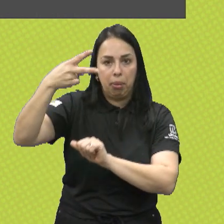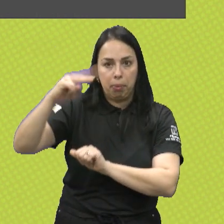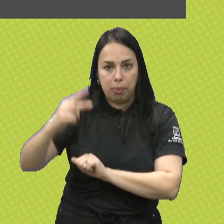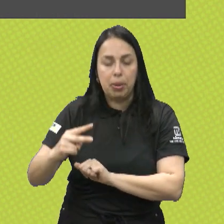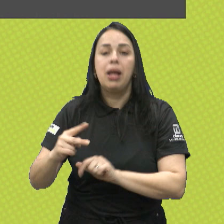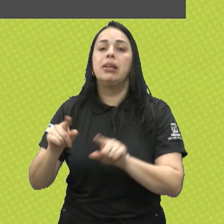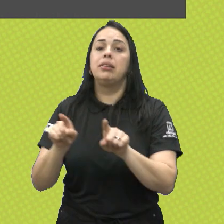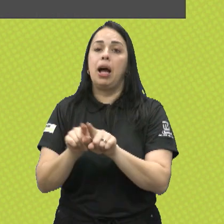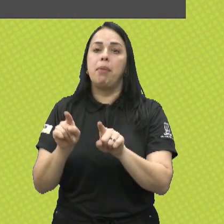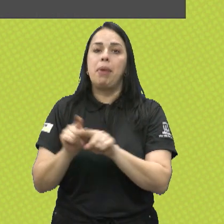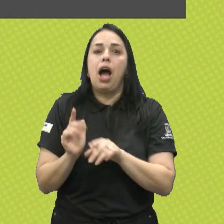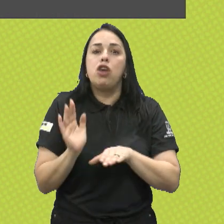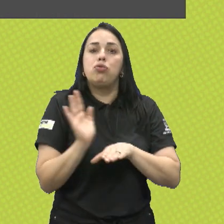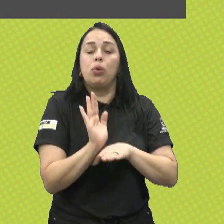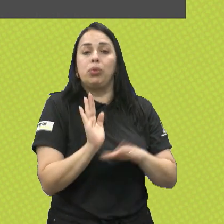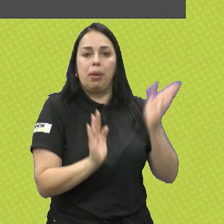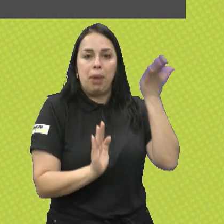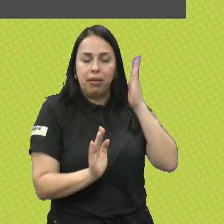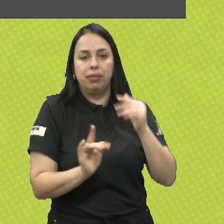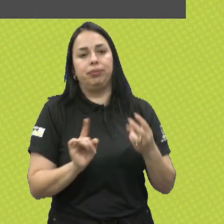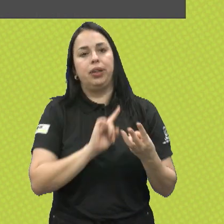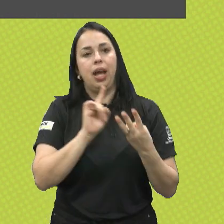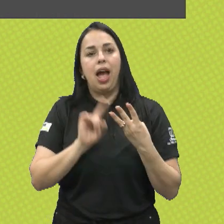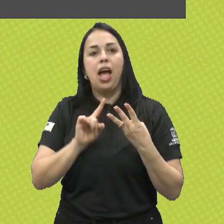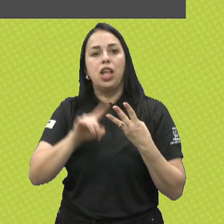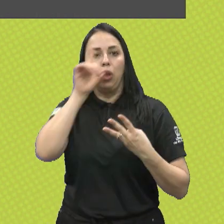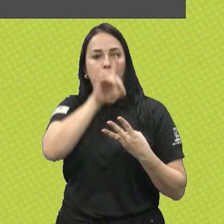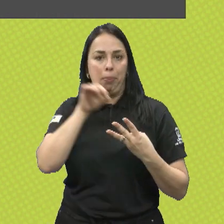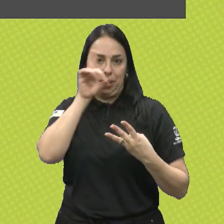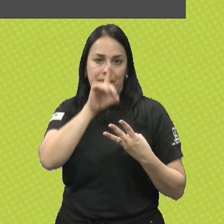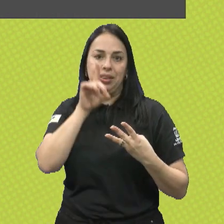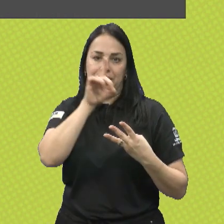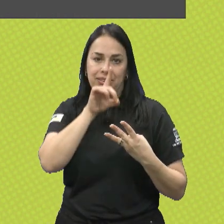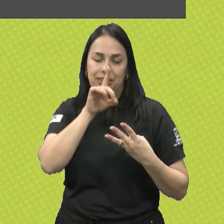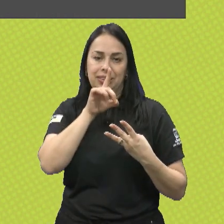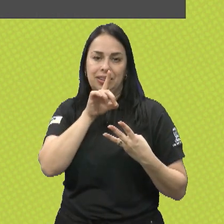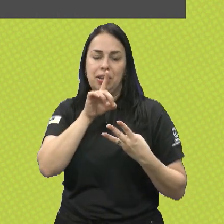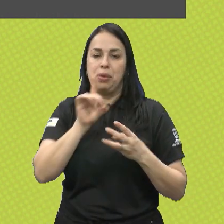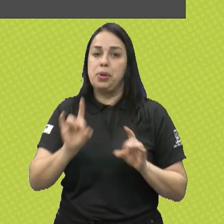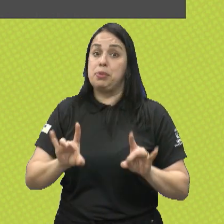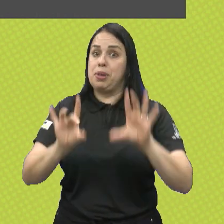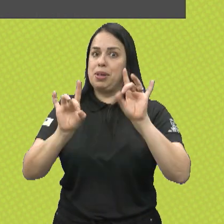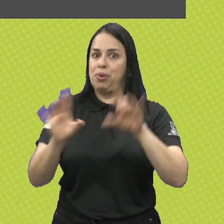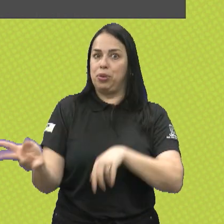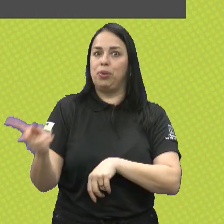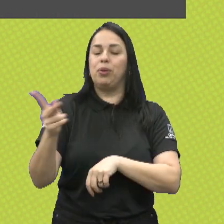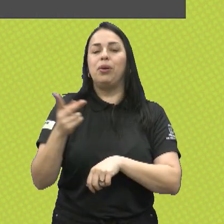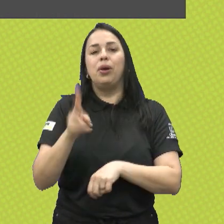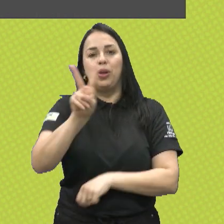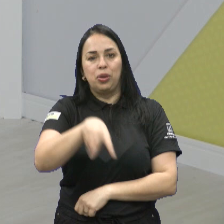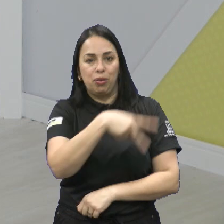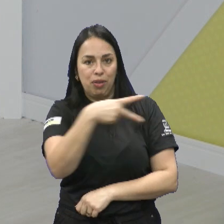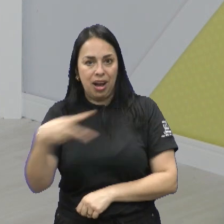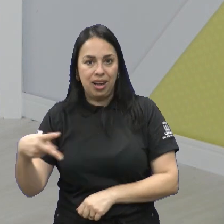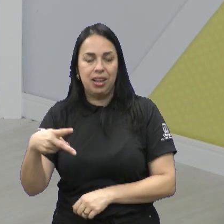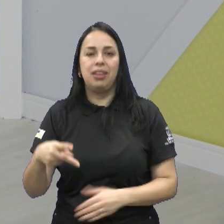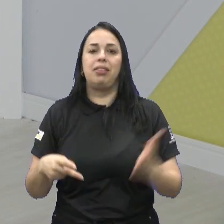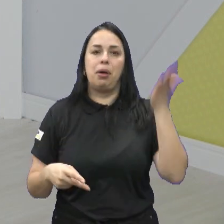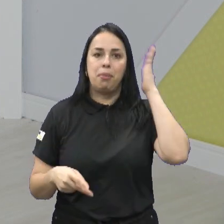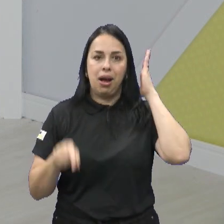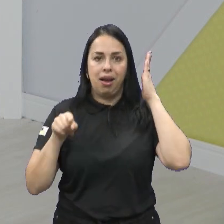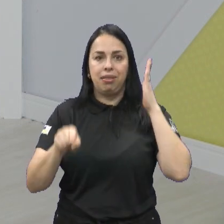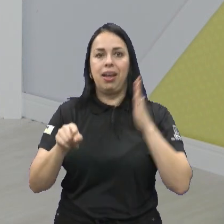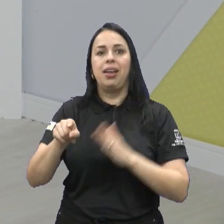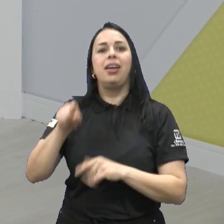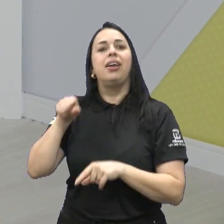inclusive, o Taubaté. E domingo, o Clássico do Vale, 3 da tarde, Taubaté e São José. O Gabriel Campoy estará por